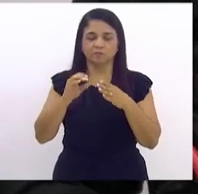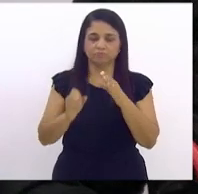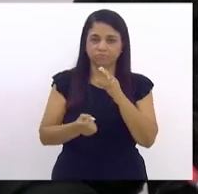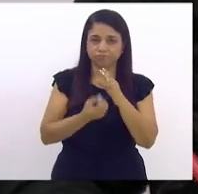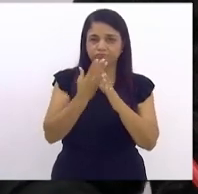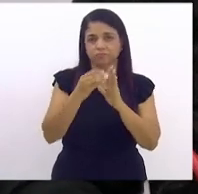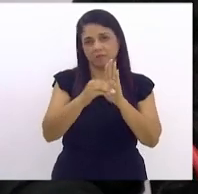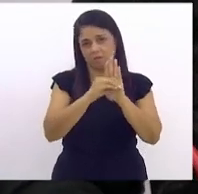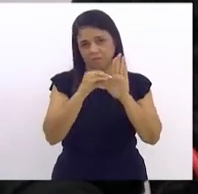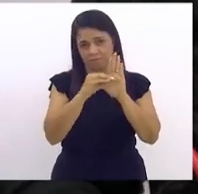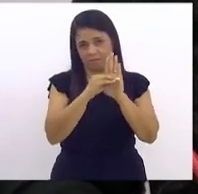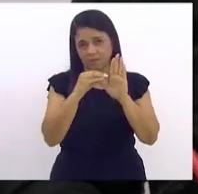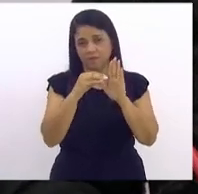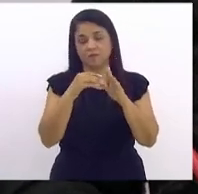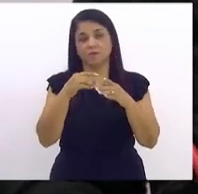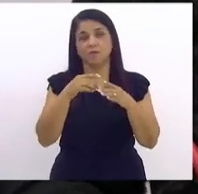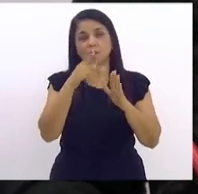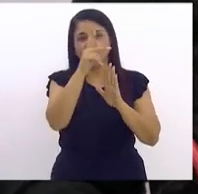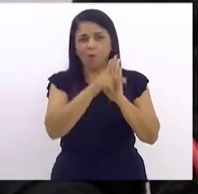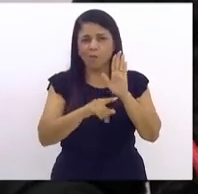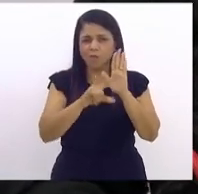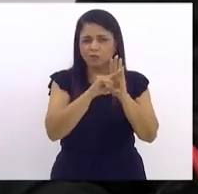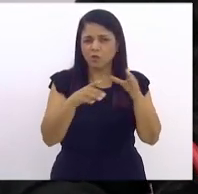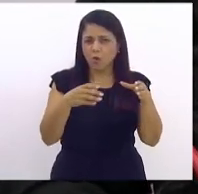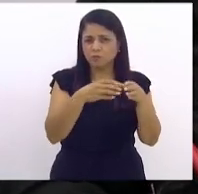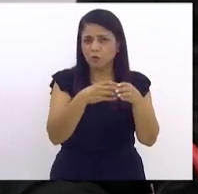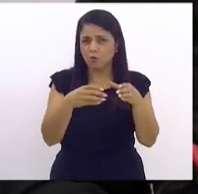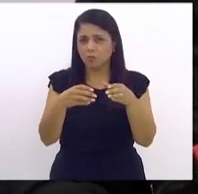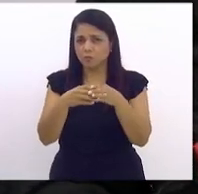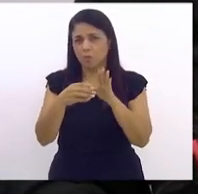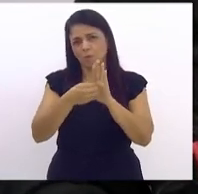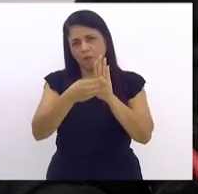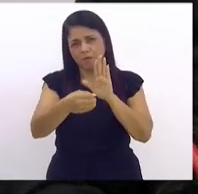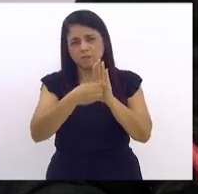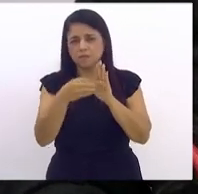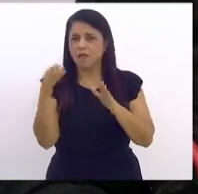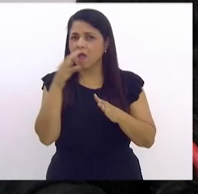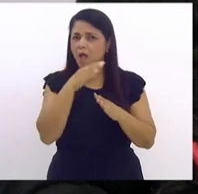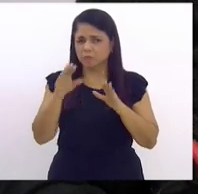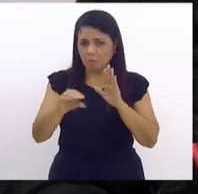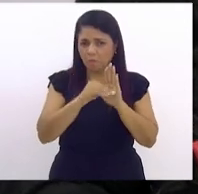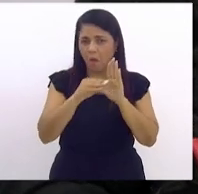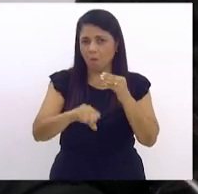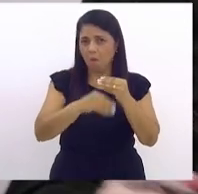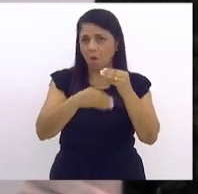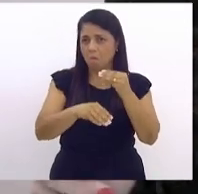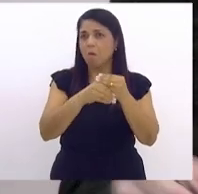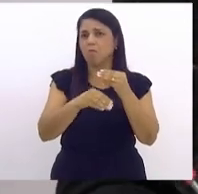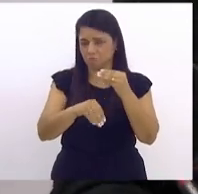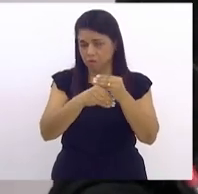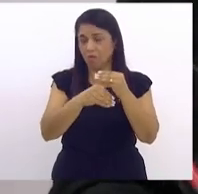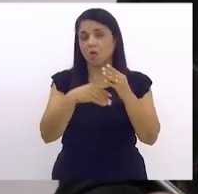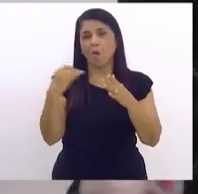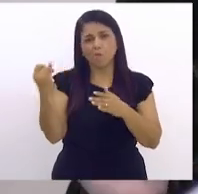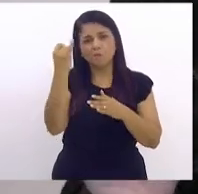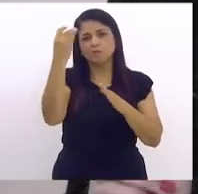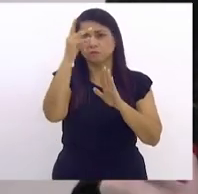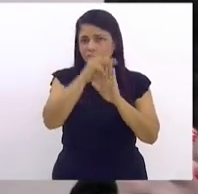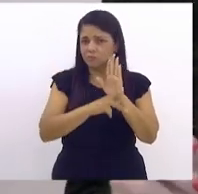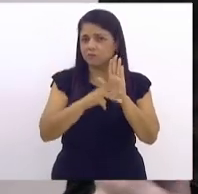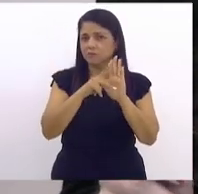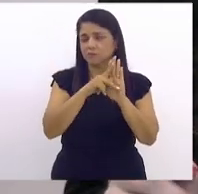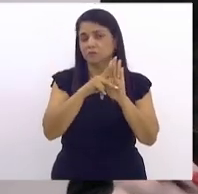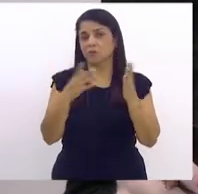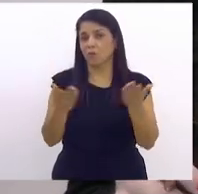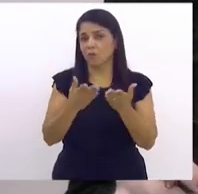tramitou por todas as comissões, ganhando pareceres de maneira muito rápida. Esse projeto é um projeto muito importante, porque hoje,